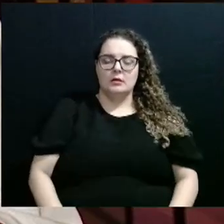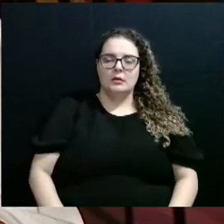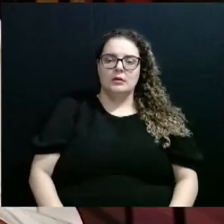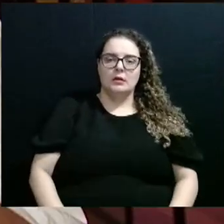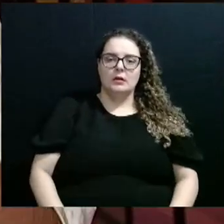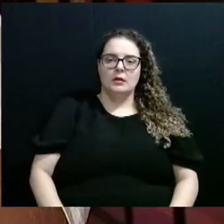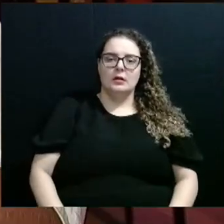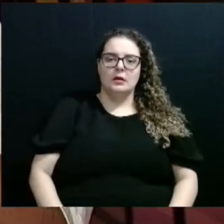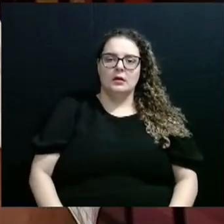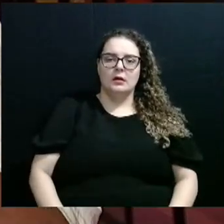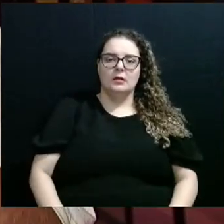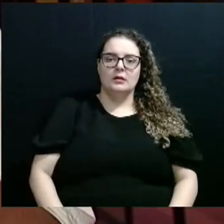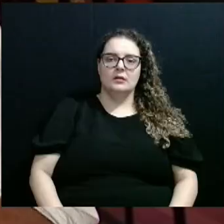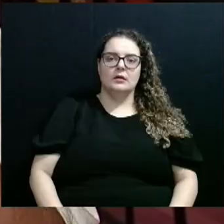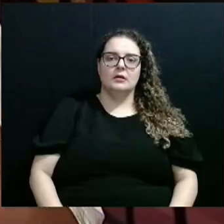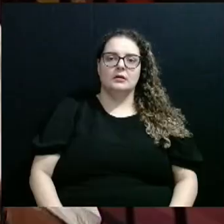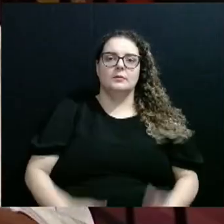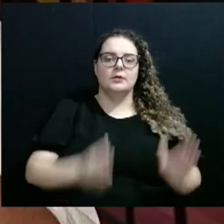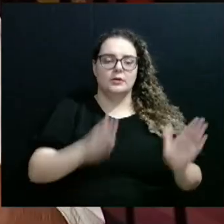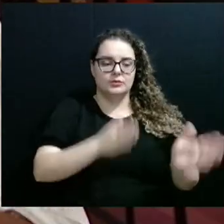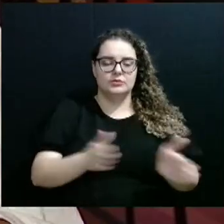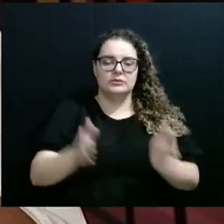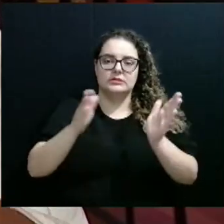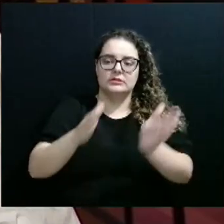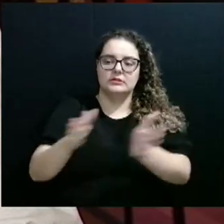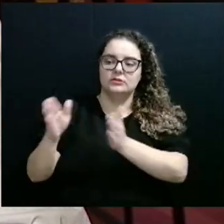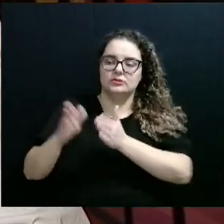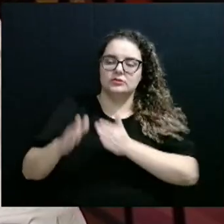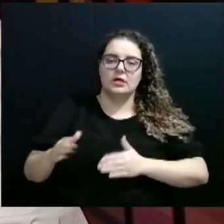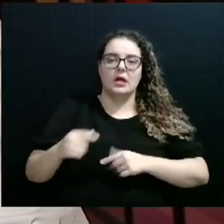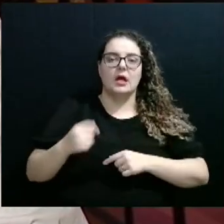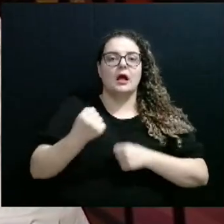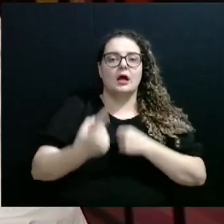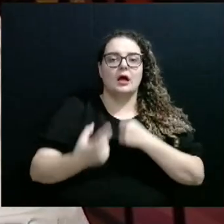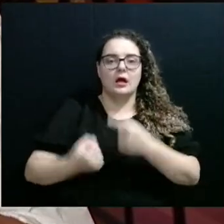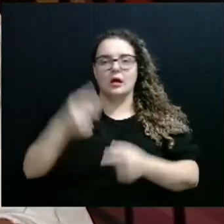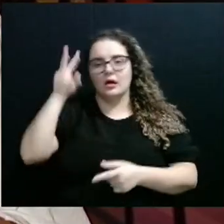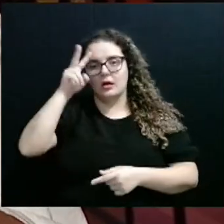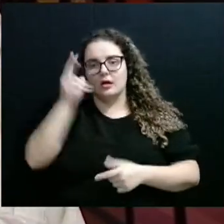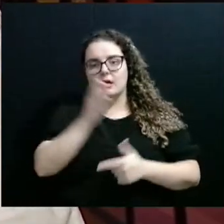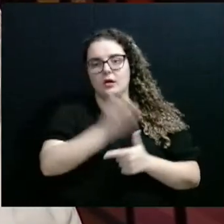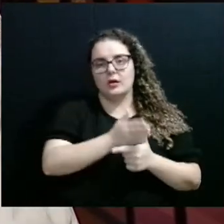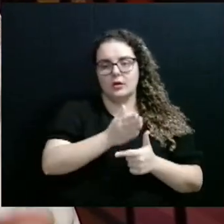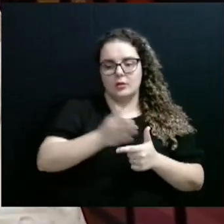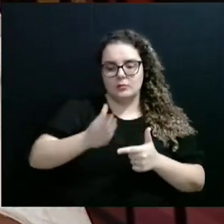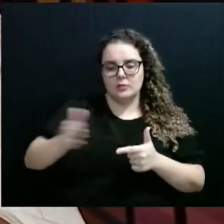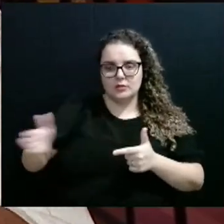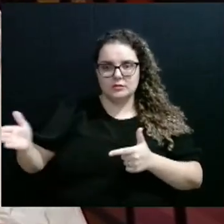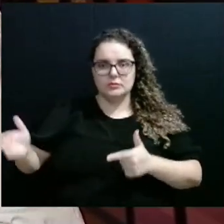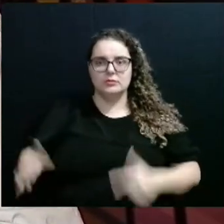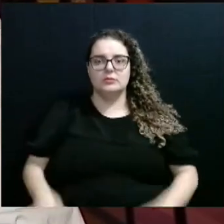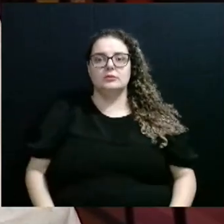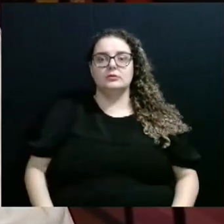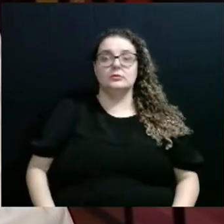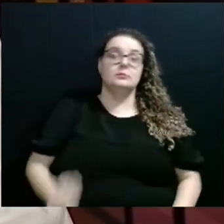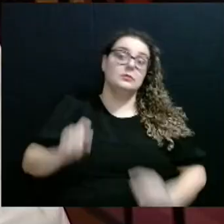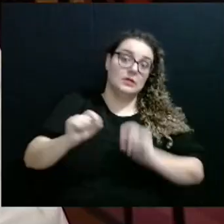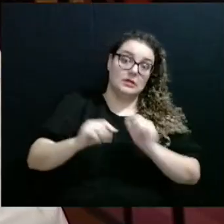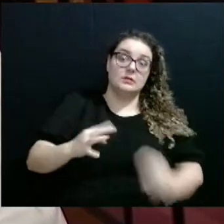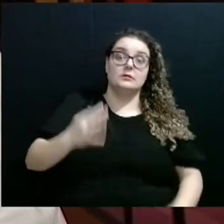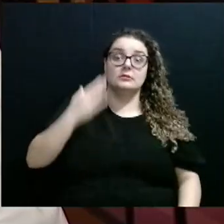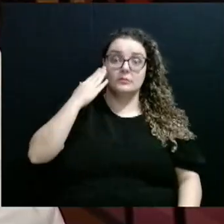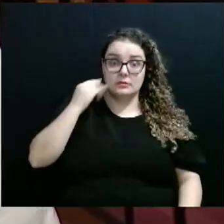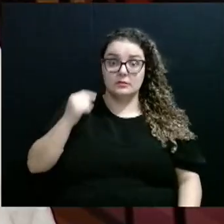reproduzidos algumas passagens da história do audiovisual da cidade aqui. Porque, para quem não sabe, Campinas já foi um grande polo de